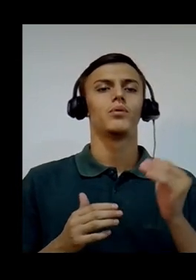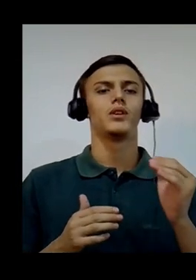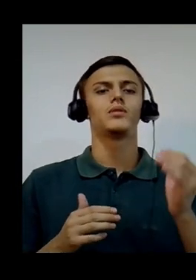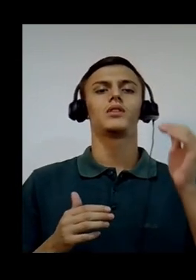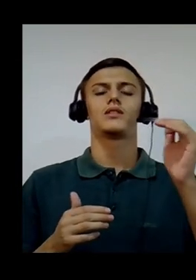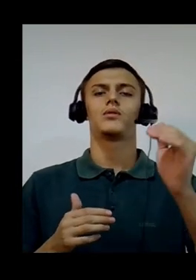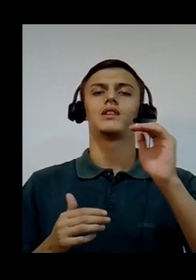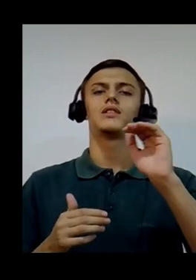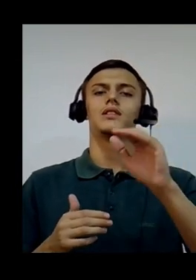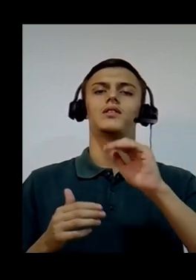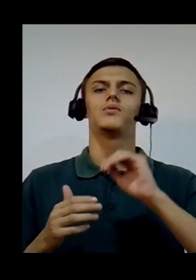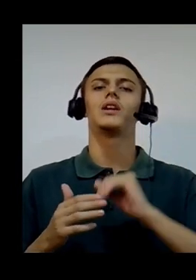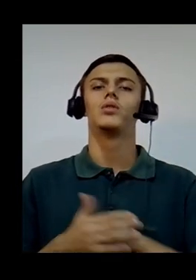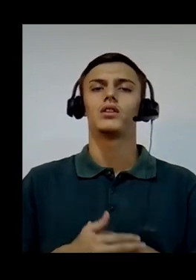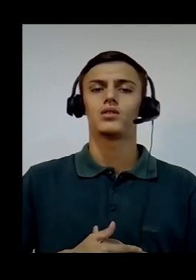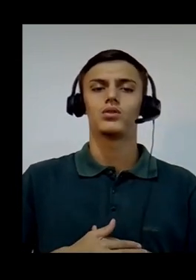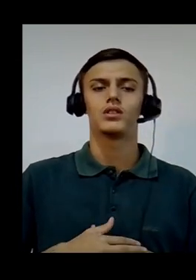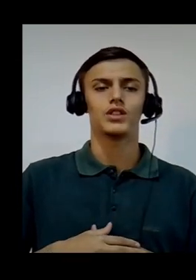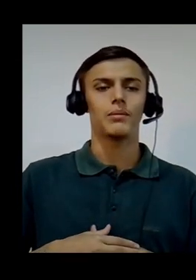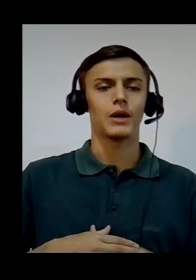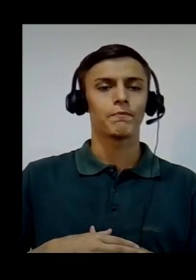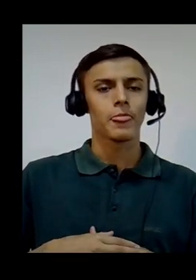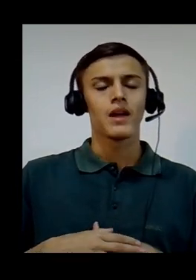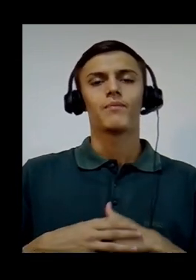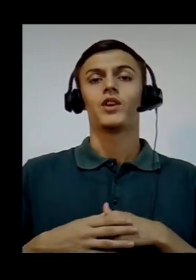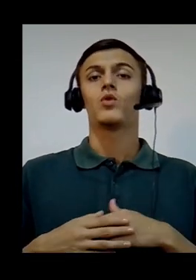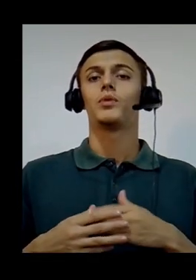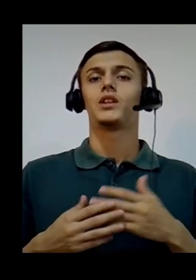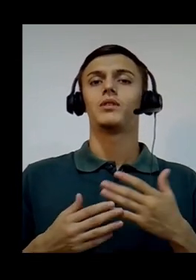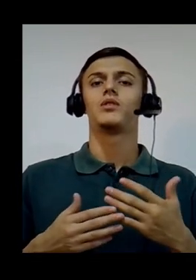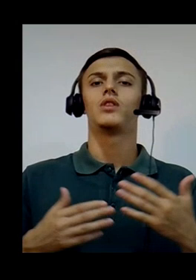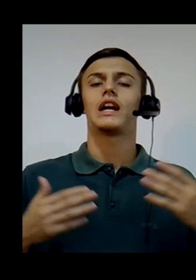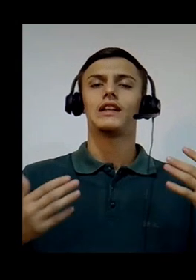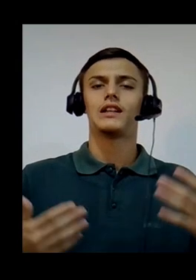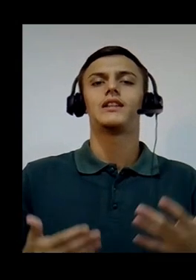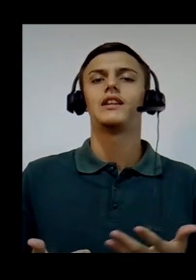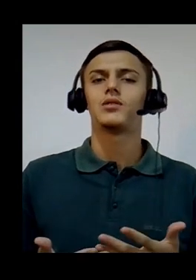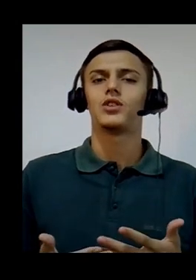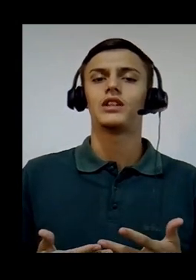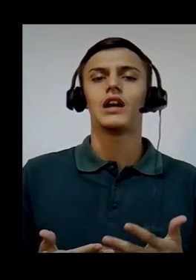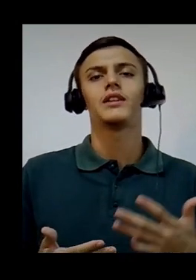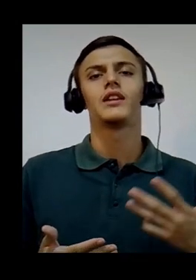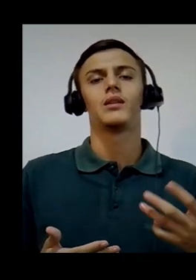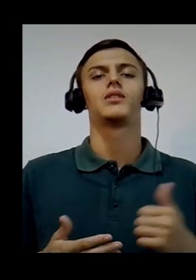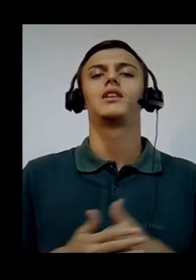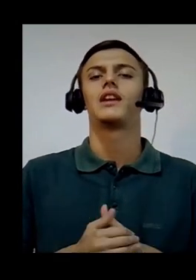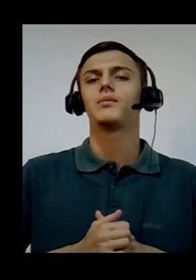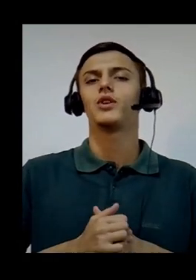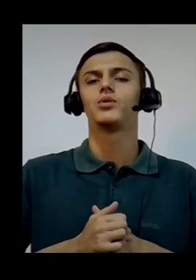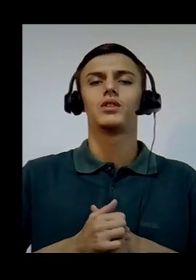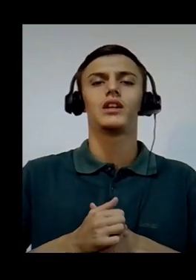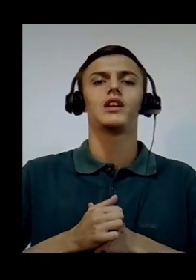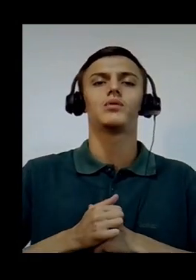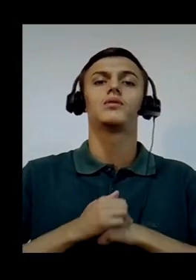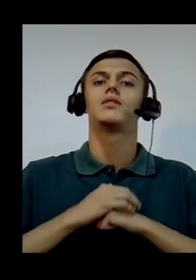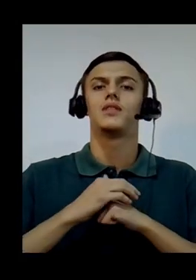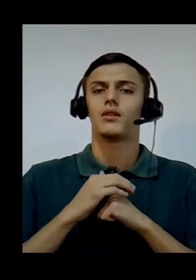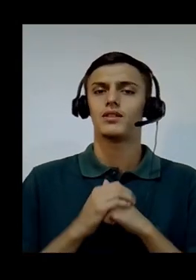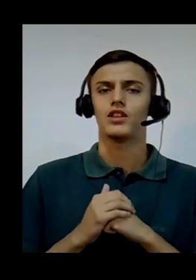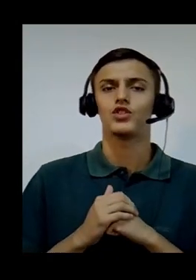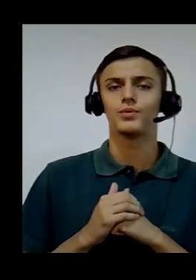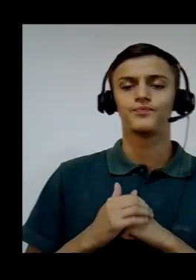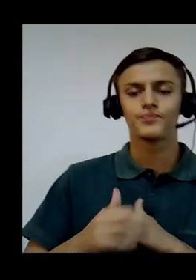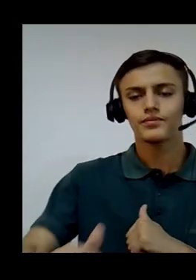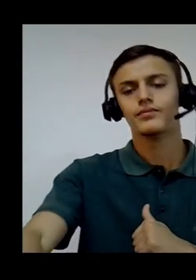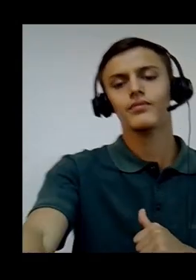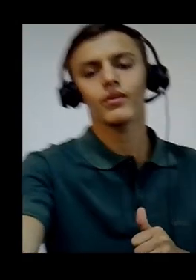conquistou. Por isso que a segurança tem que ser valor na nossa rotina de trabalho. Tenha um comportamento seguro a cada detalhe da sua jornada, queremos que ninguém se machuque, queremos